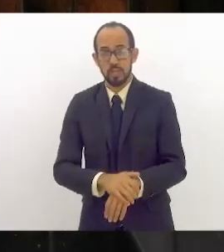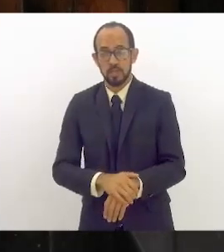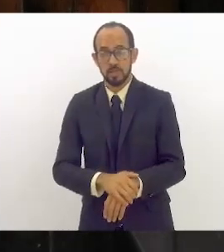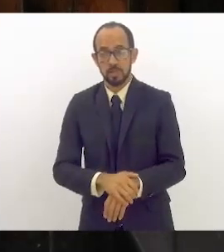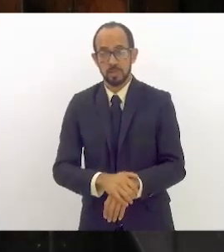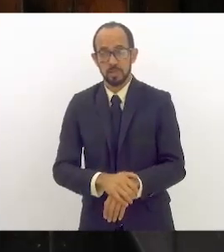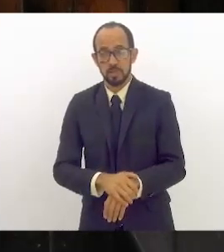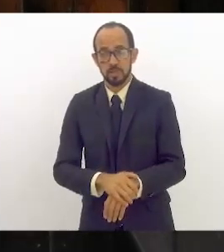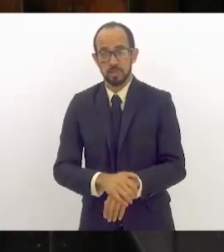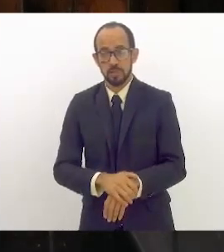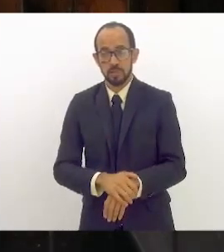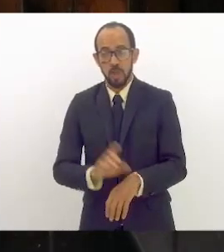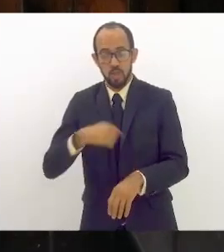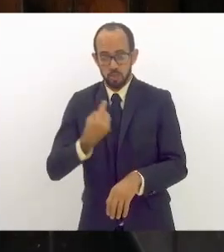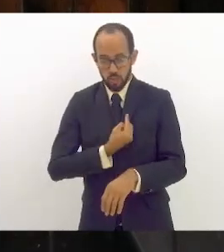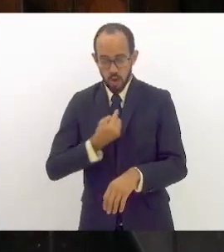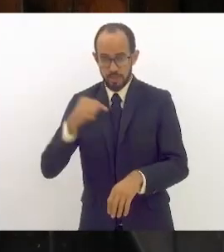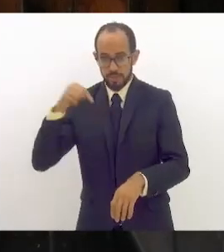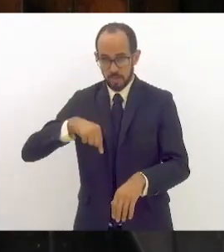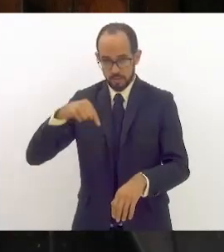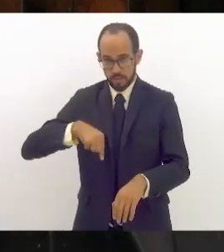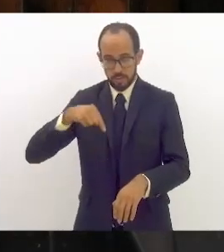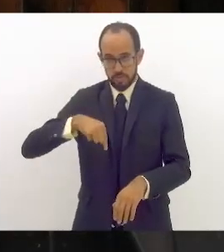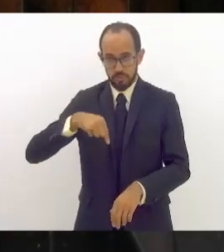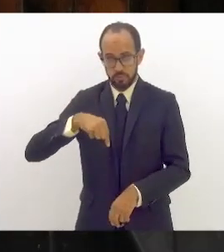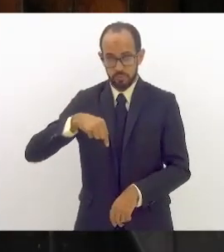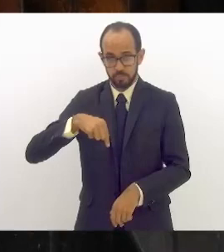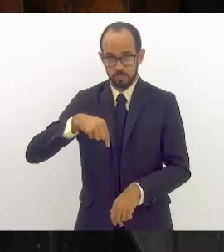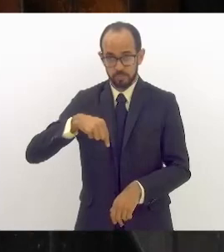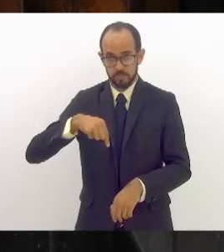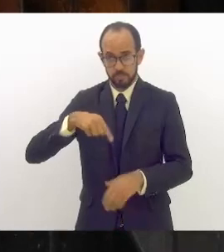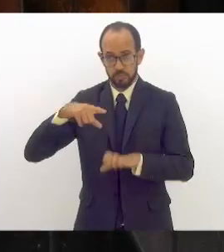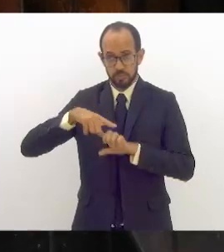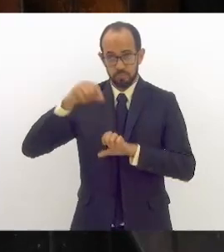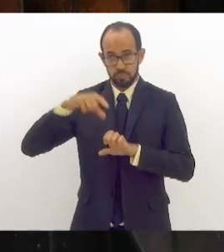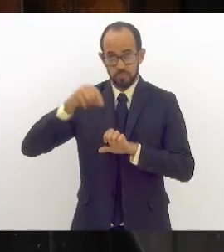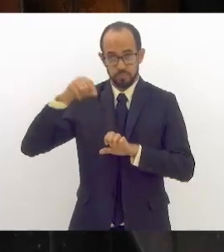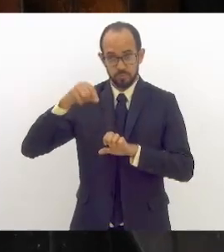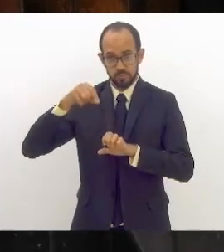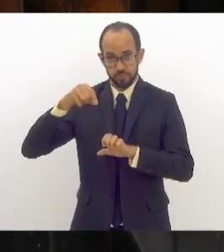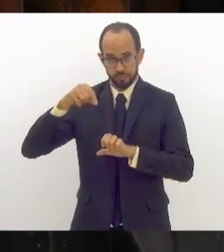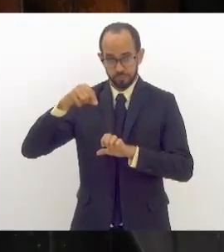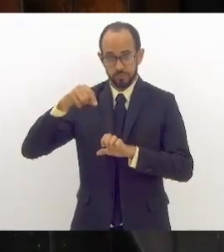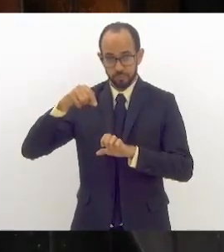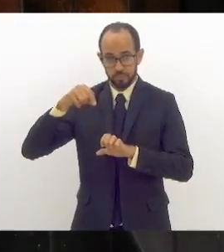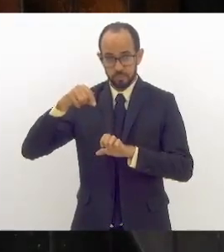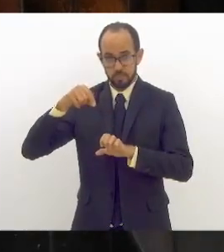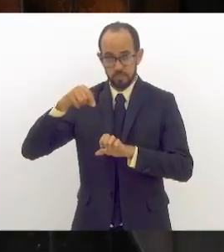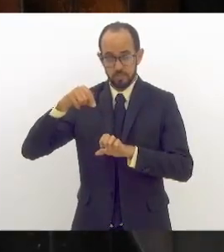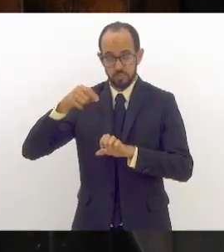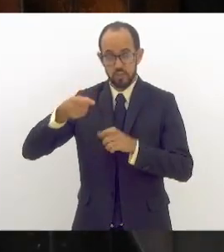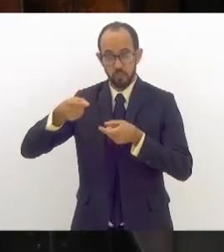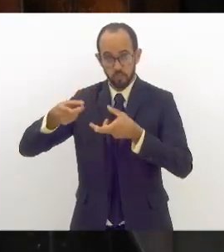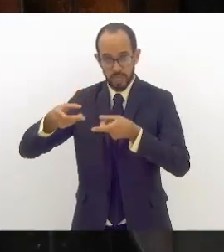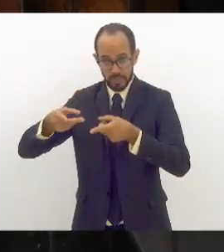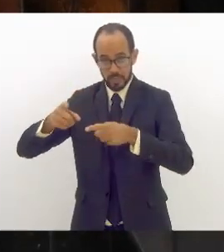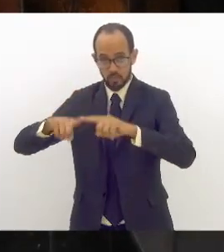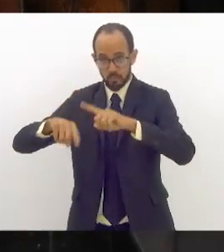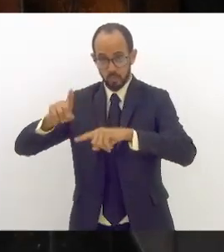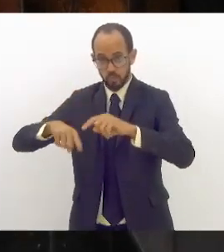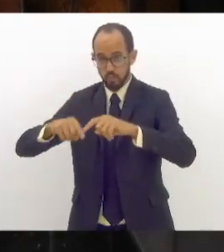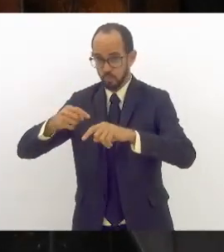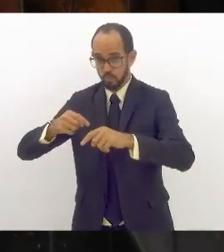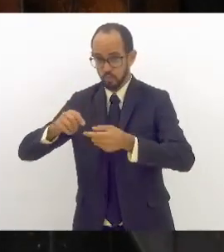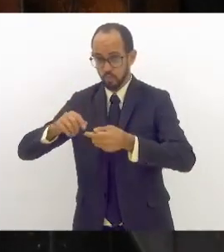a gente Camila nós aqui empreendedores da cadeia de consumo a gente começa a te